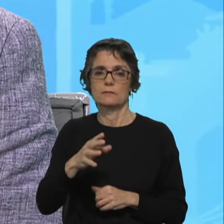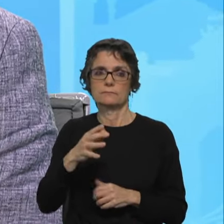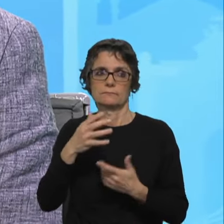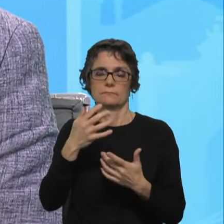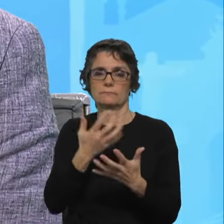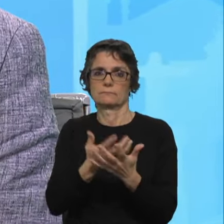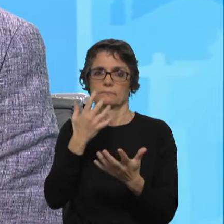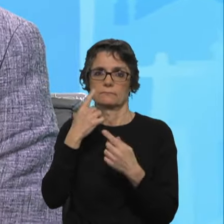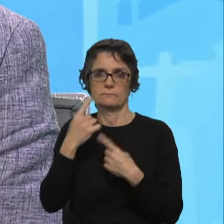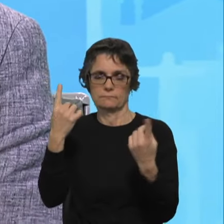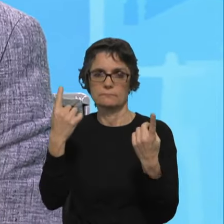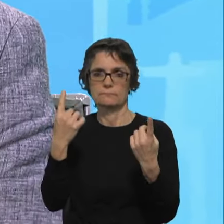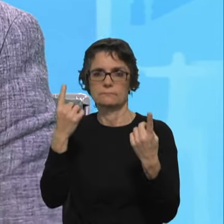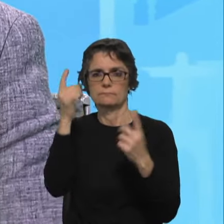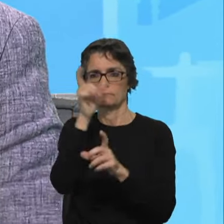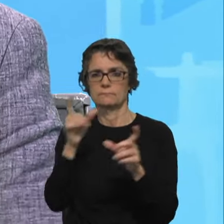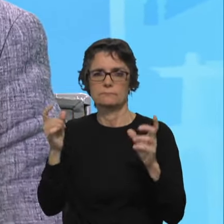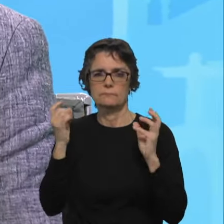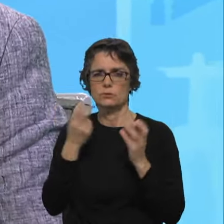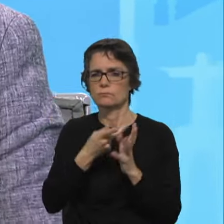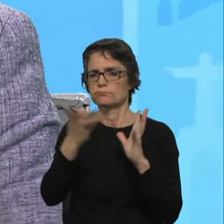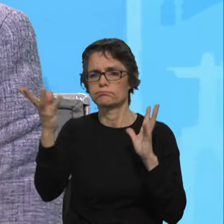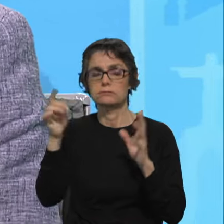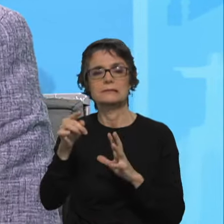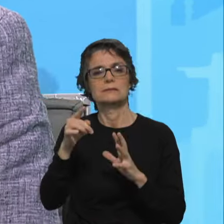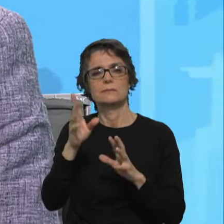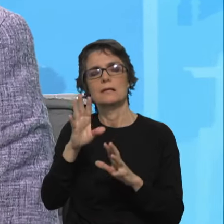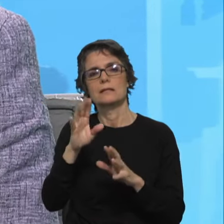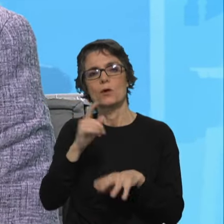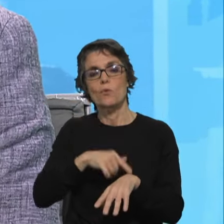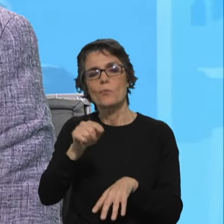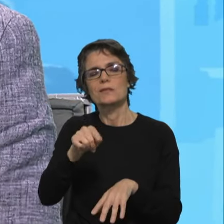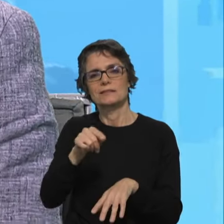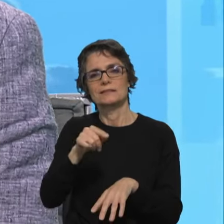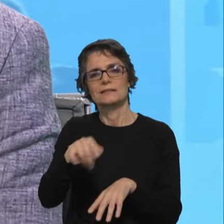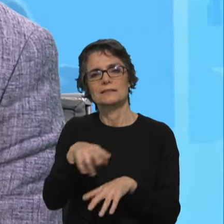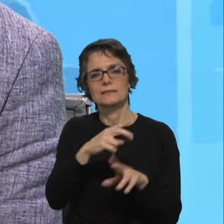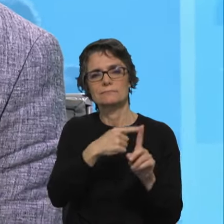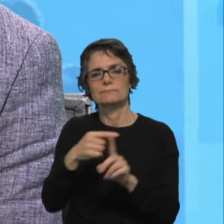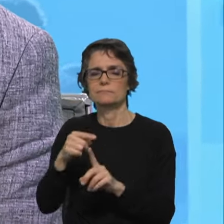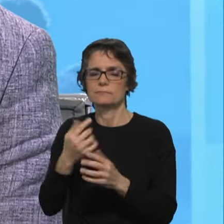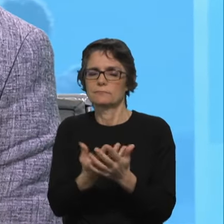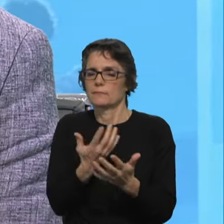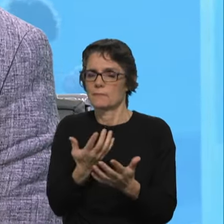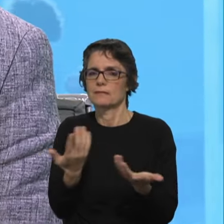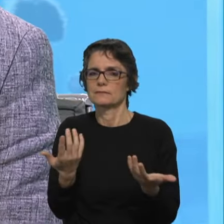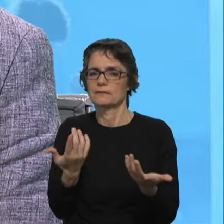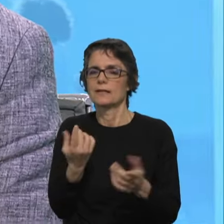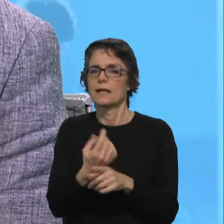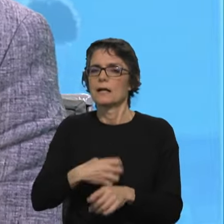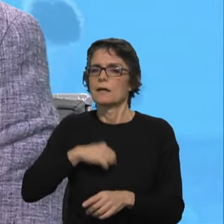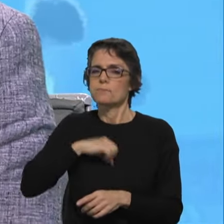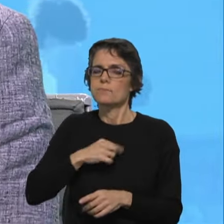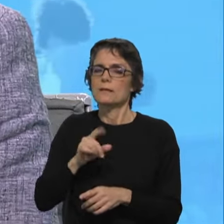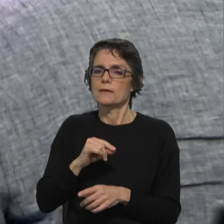a verdade é que a Via Sacra é o clímax. Não só pelo que celebramos nela, mas porque